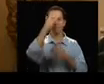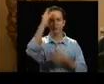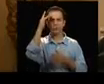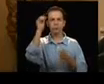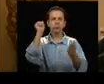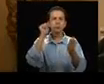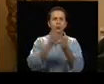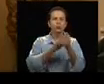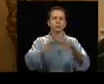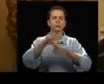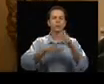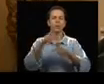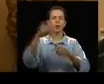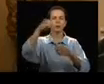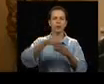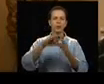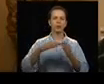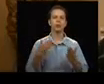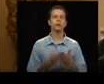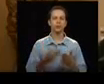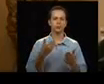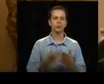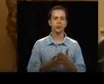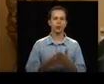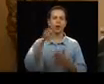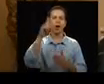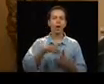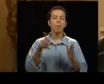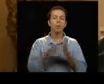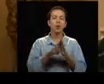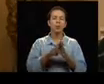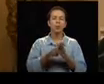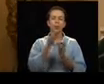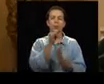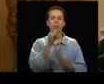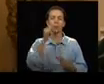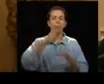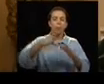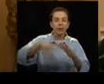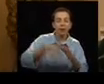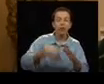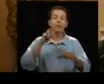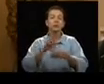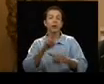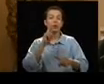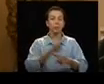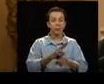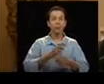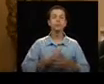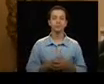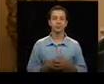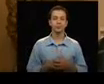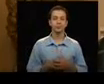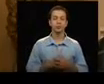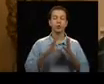mas todas as pessoas que constituíam, né, o espaço da escola, a merendeira, o